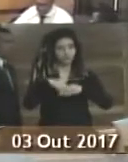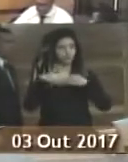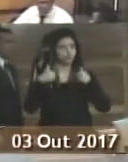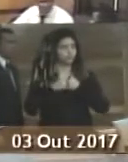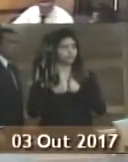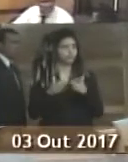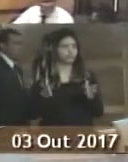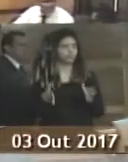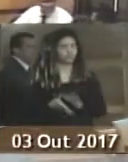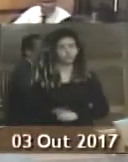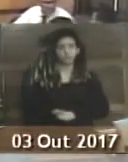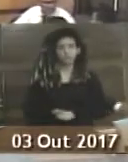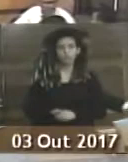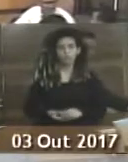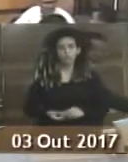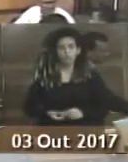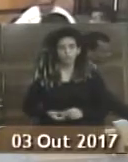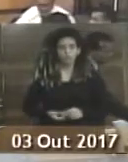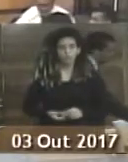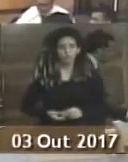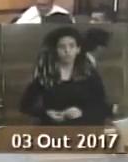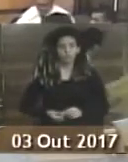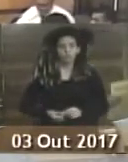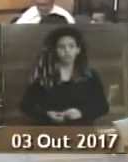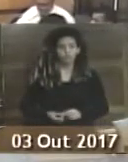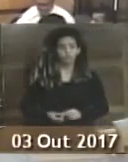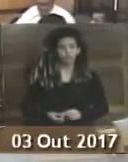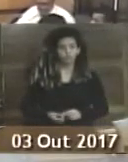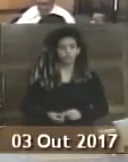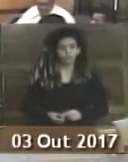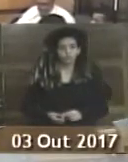em votação. Votação aberta.